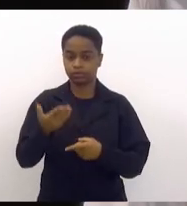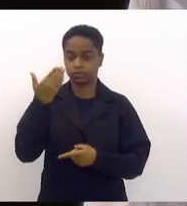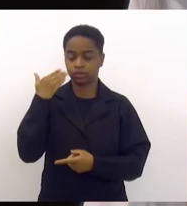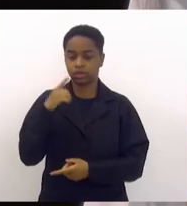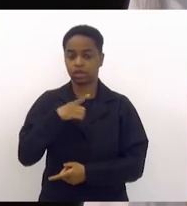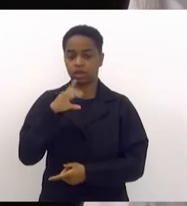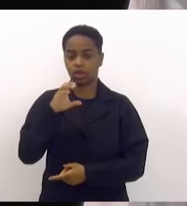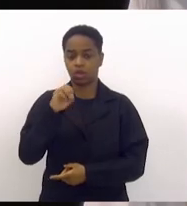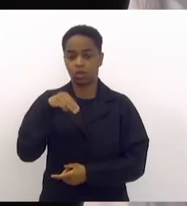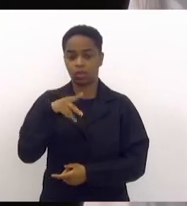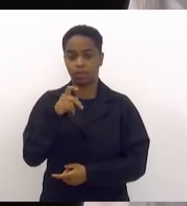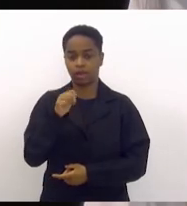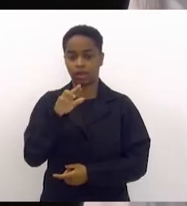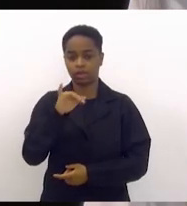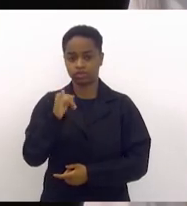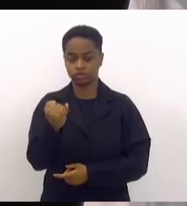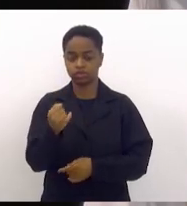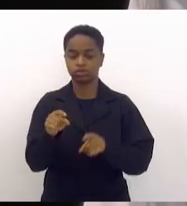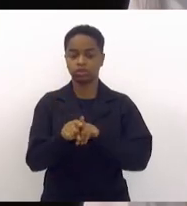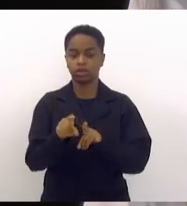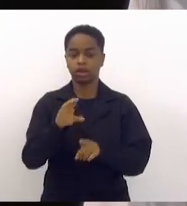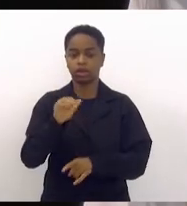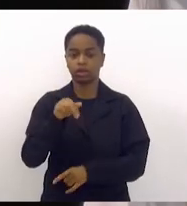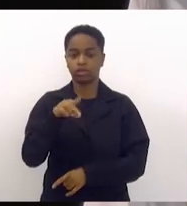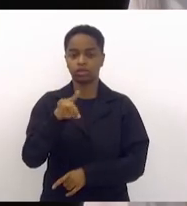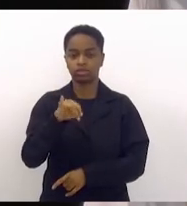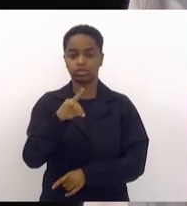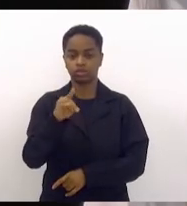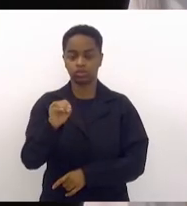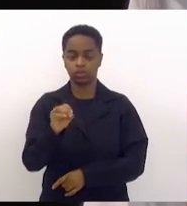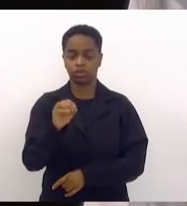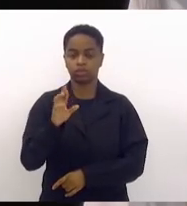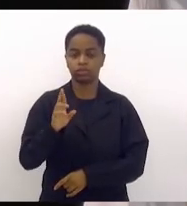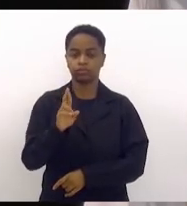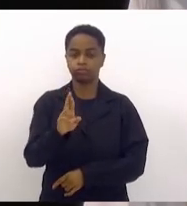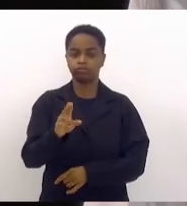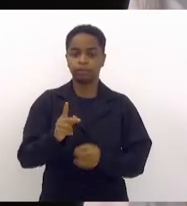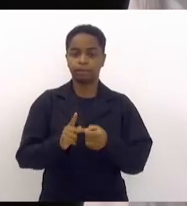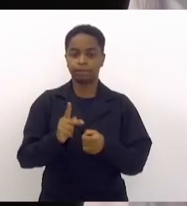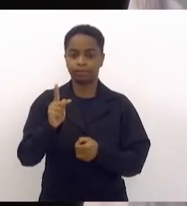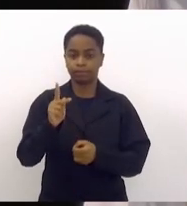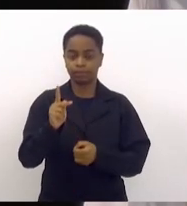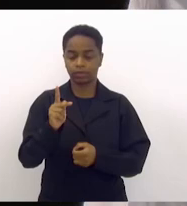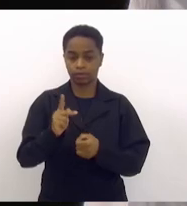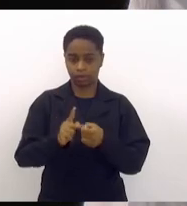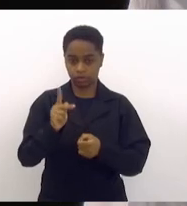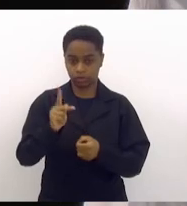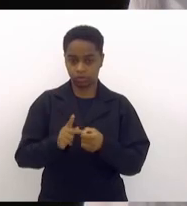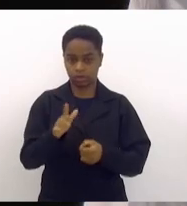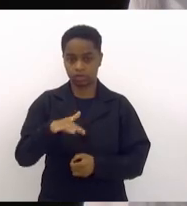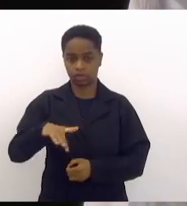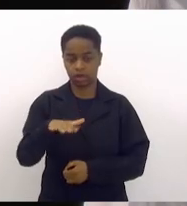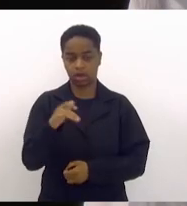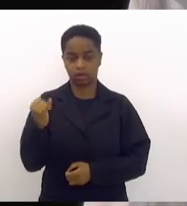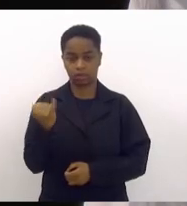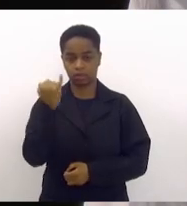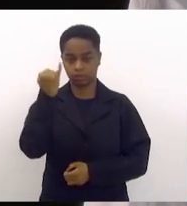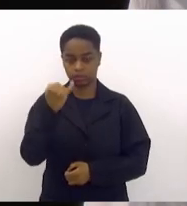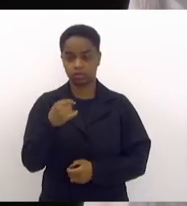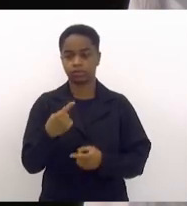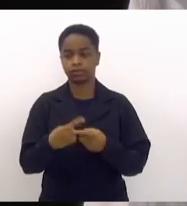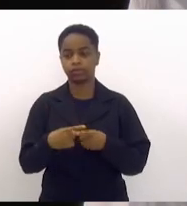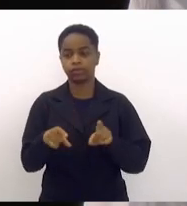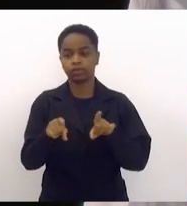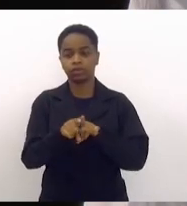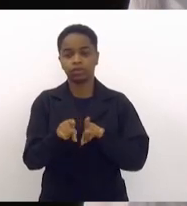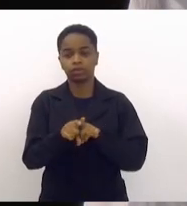Cândido aqui tá aqui presente hoje eh representando a Petrobras eh n nesse setor tão importante que vai ser também